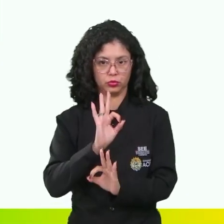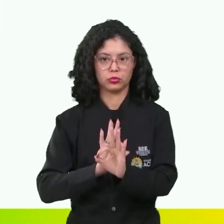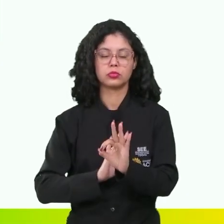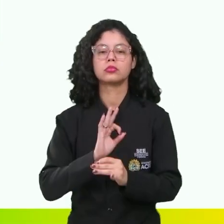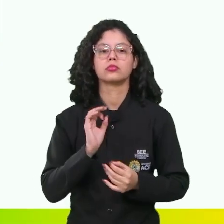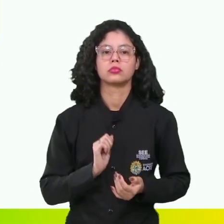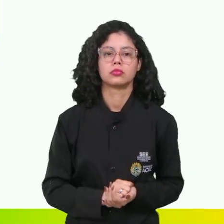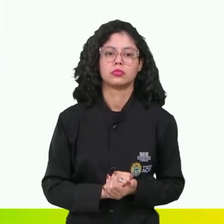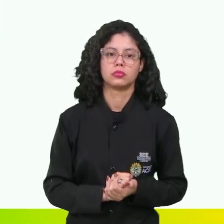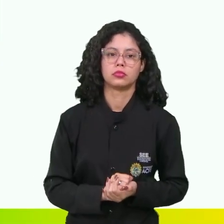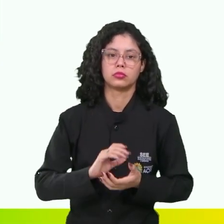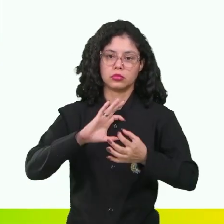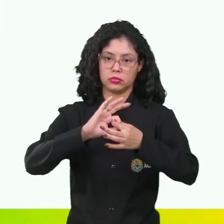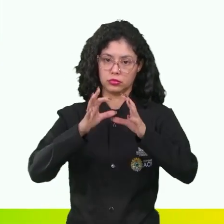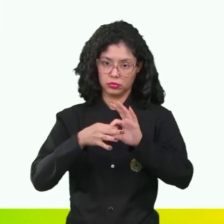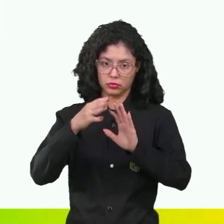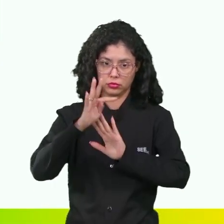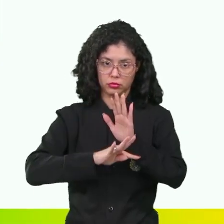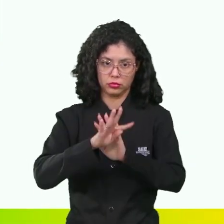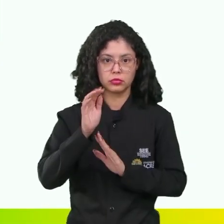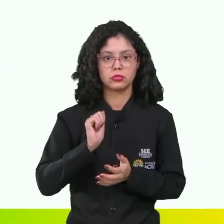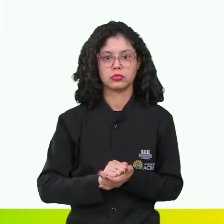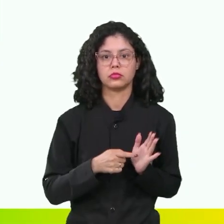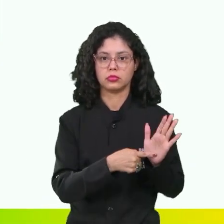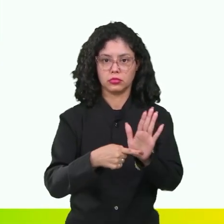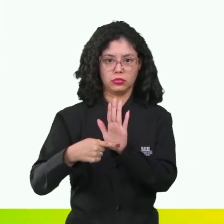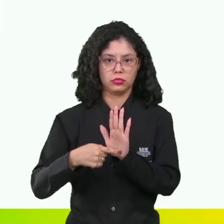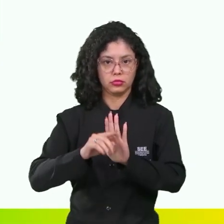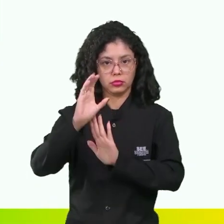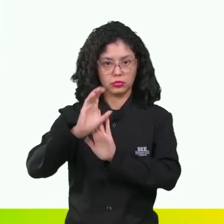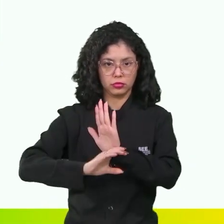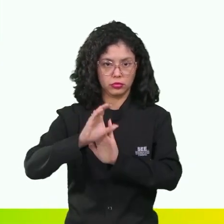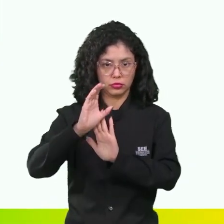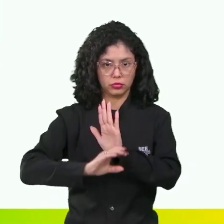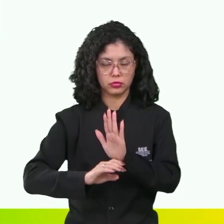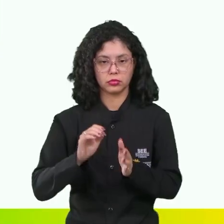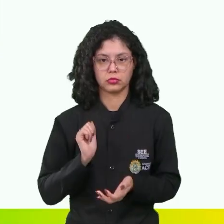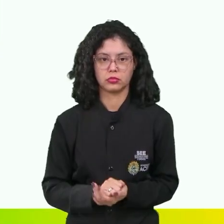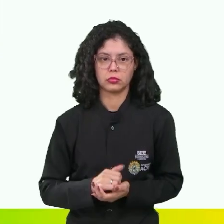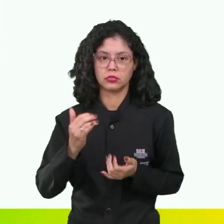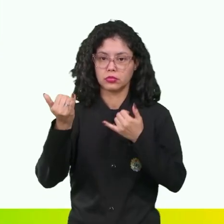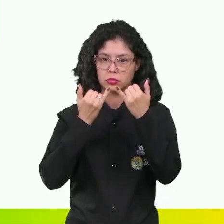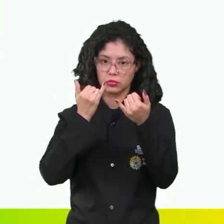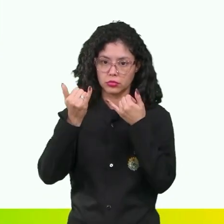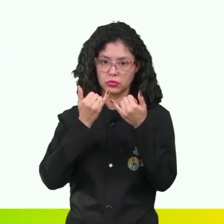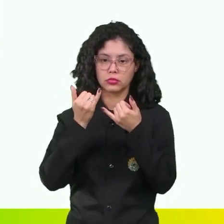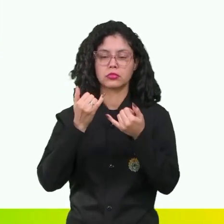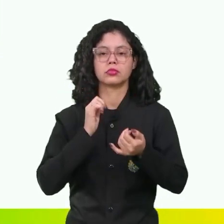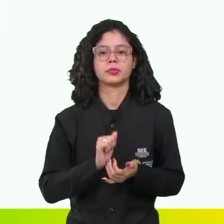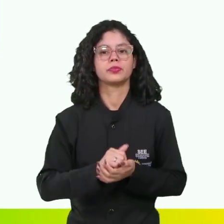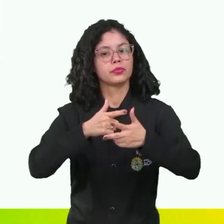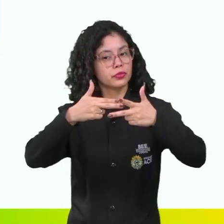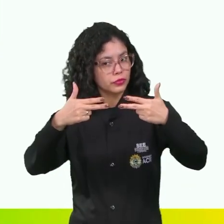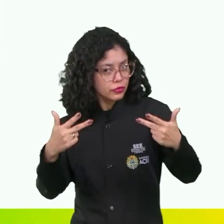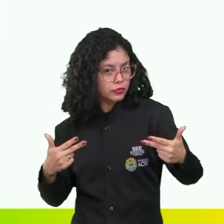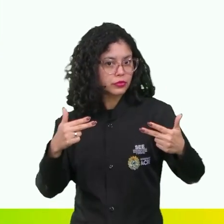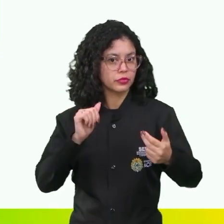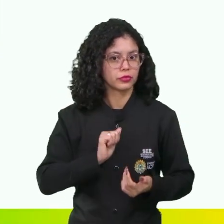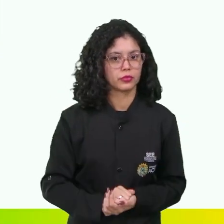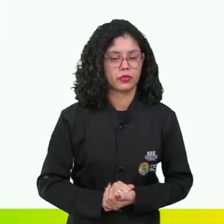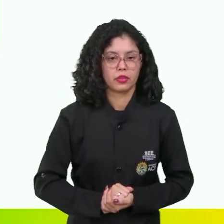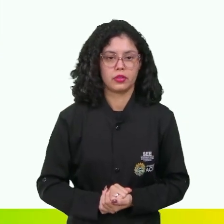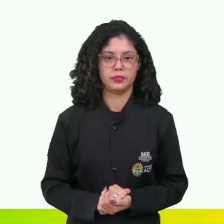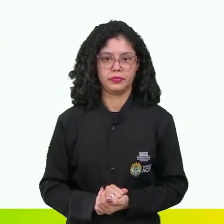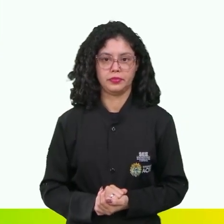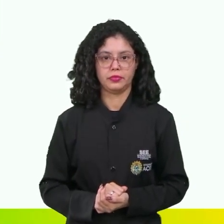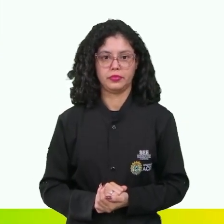selecionar, organizar, contextualizar e apresentar conteúdos, informações